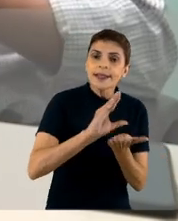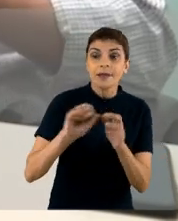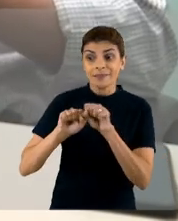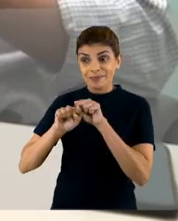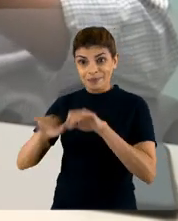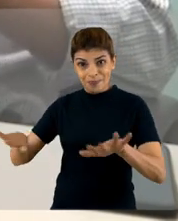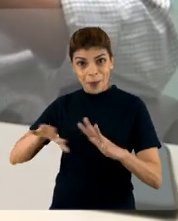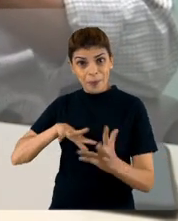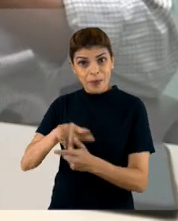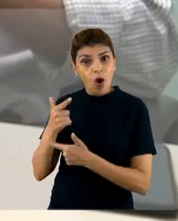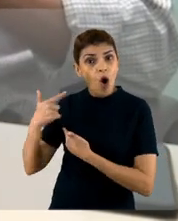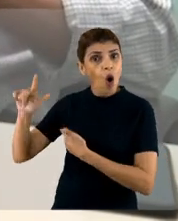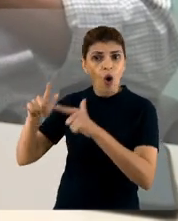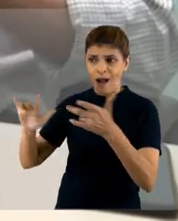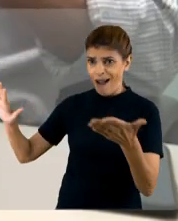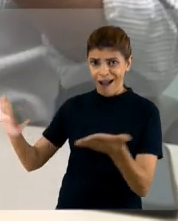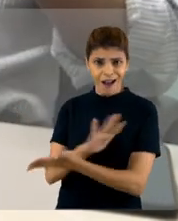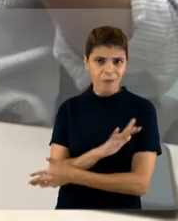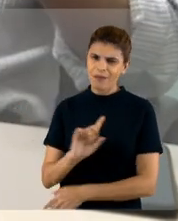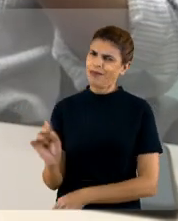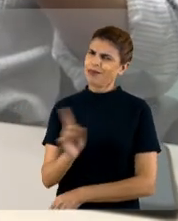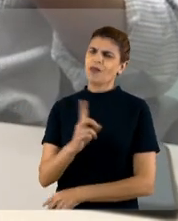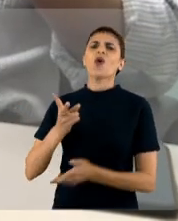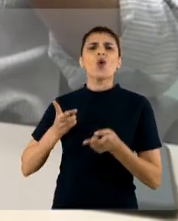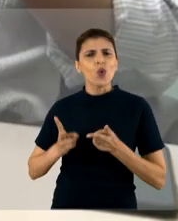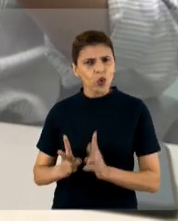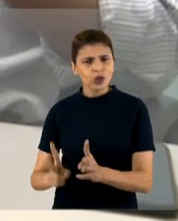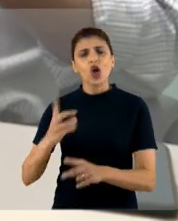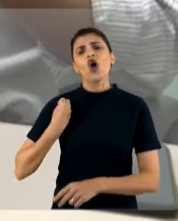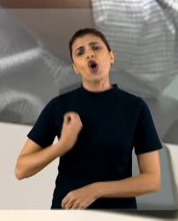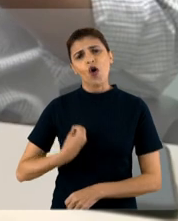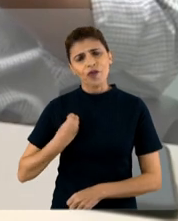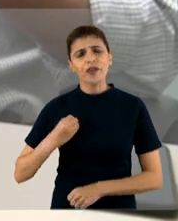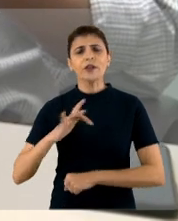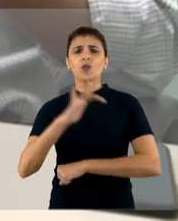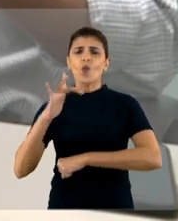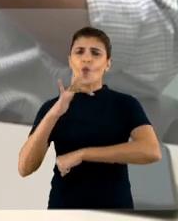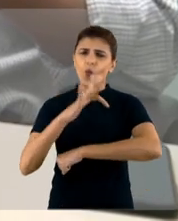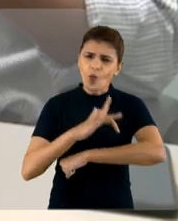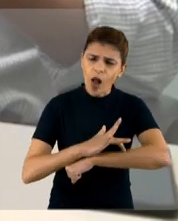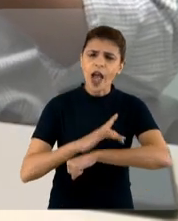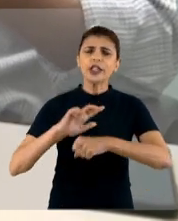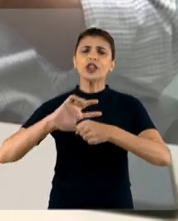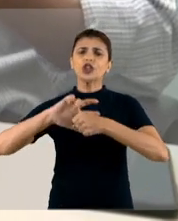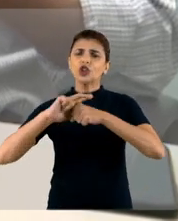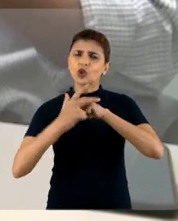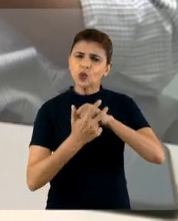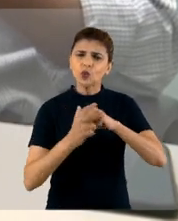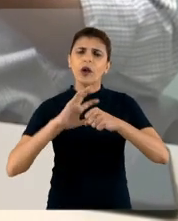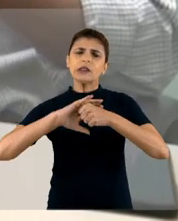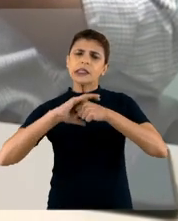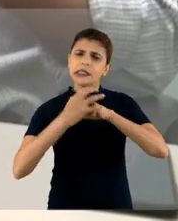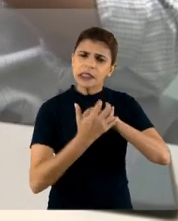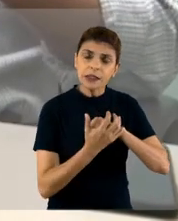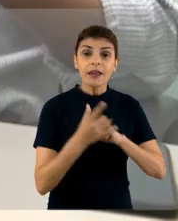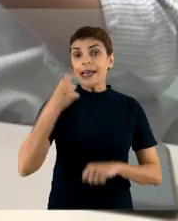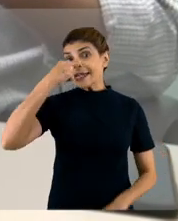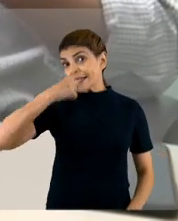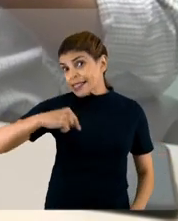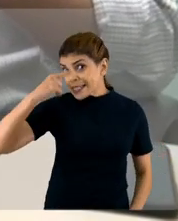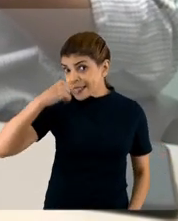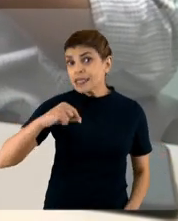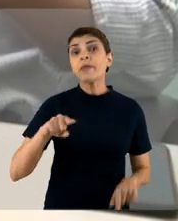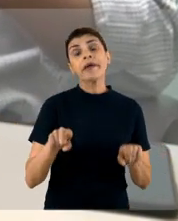recursos porque as outras epidemias elas não vão acabar né a gente vai continuar convivendo aqui com dengue com chicungunha eh com outras